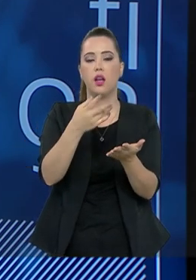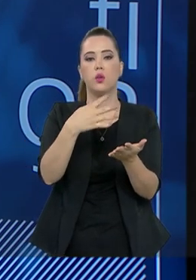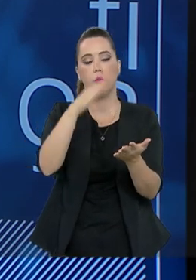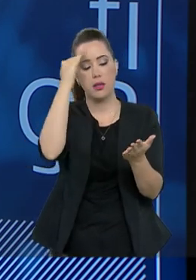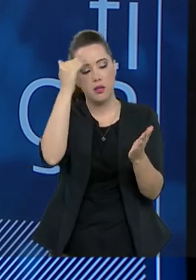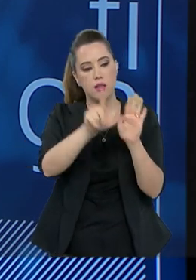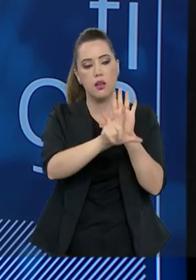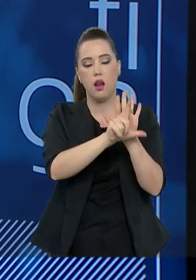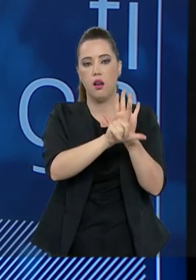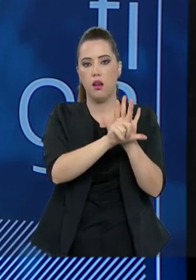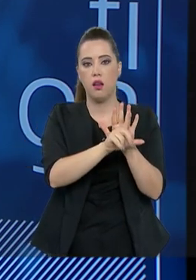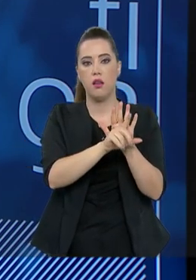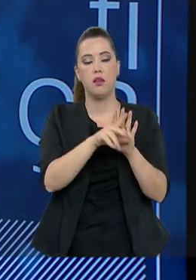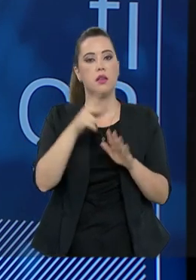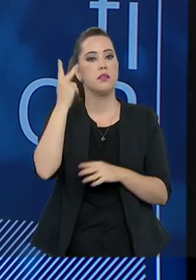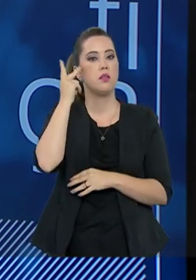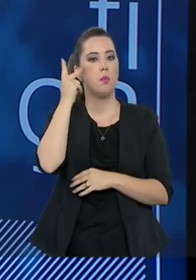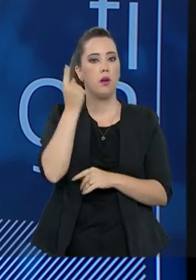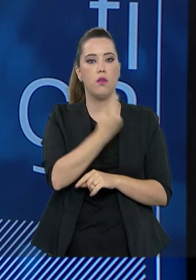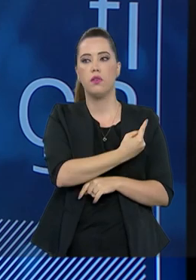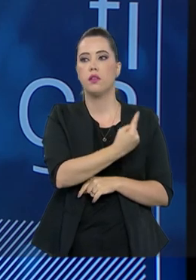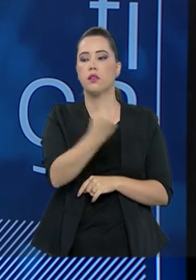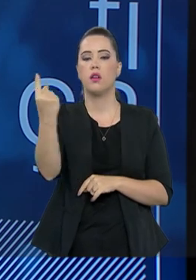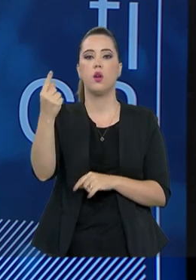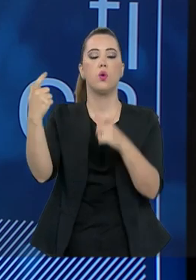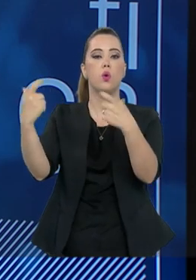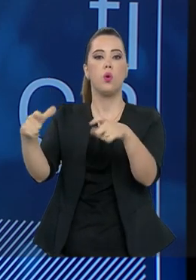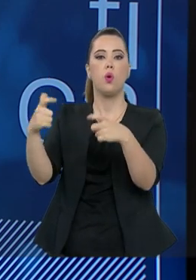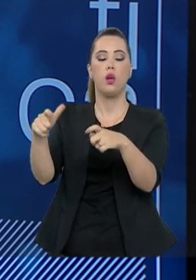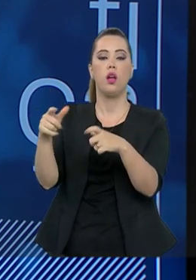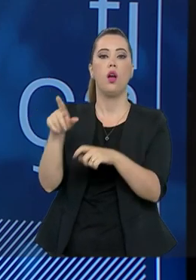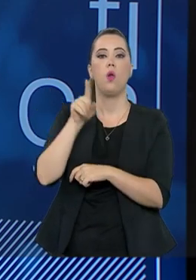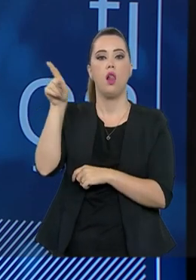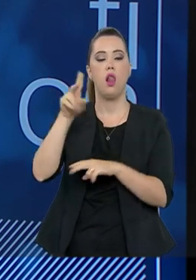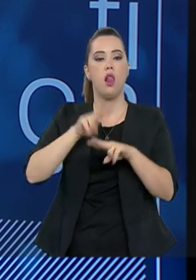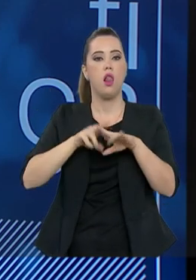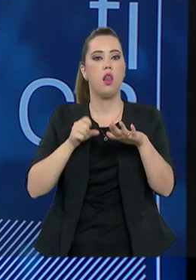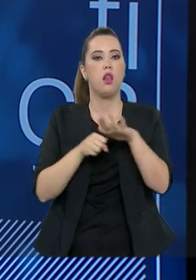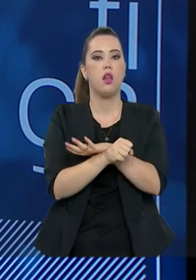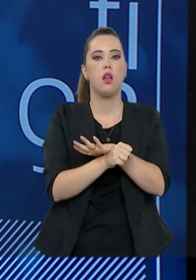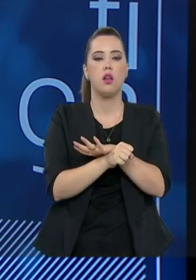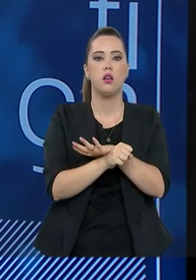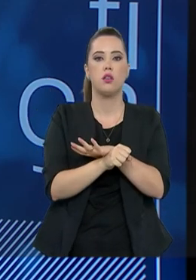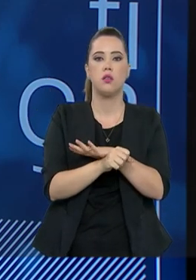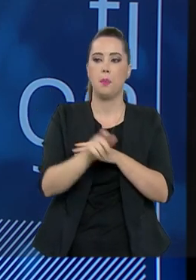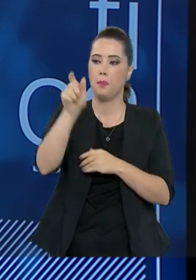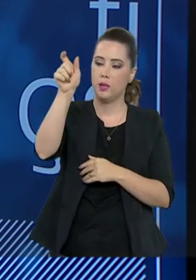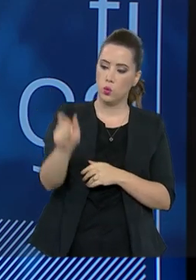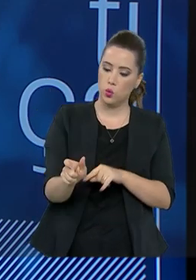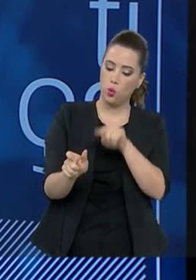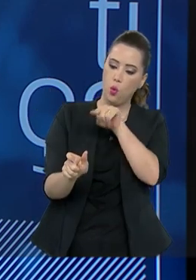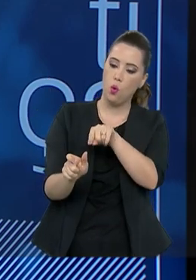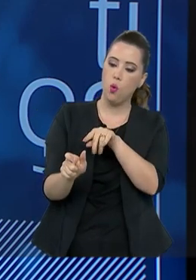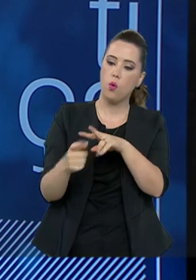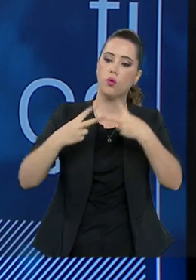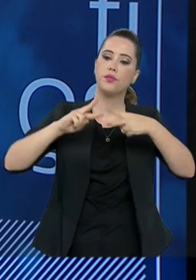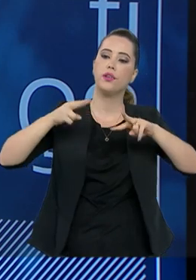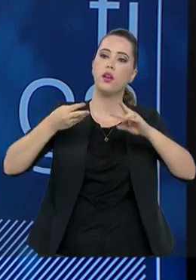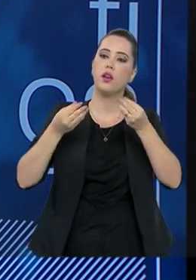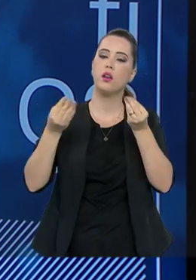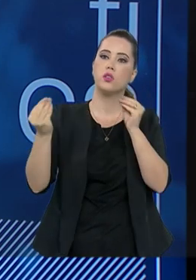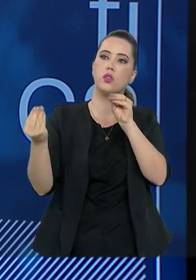condenados, a perícia de São Paulo foi até um presídio no interior do estado, coletou o DNA de um determinado indivíduo, colocou no banco de